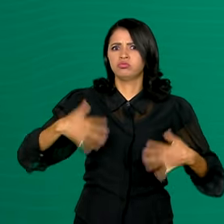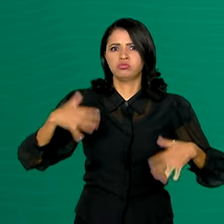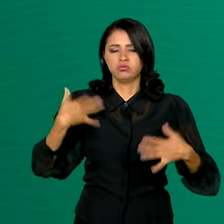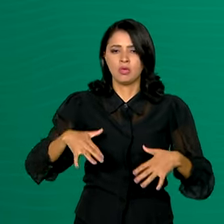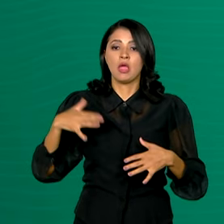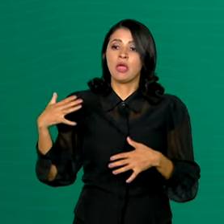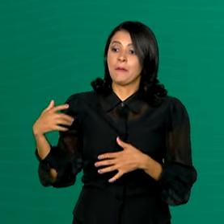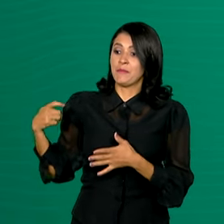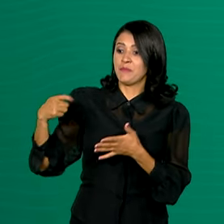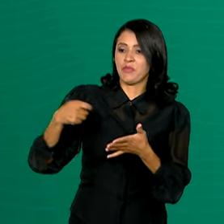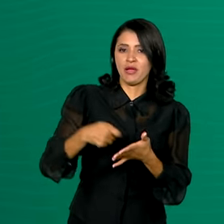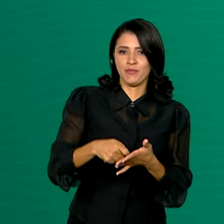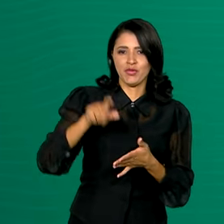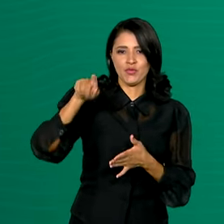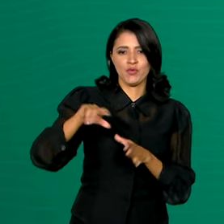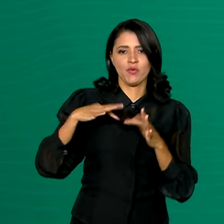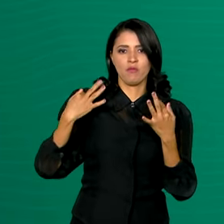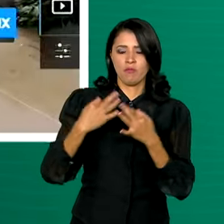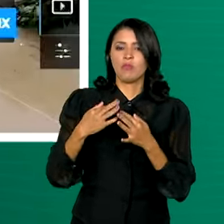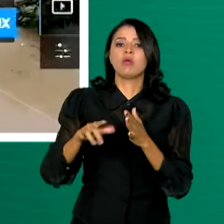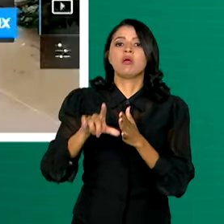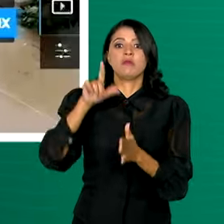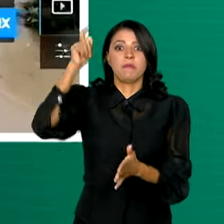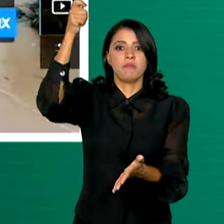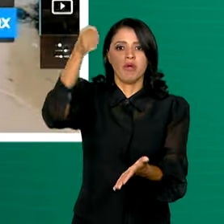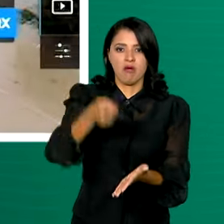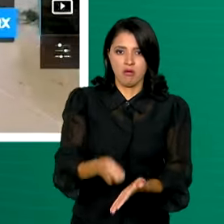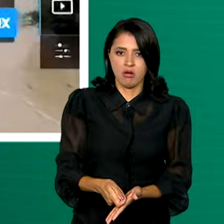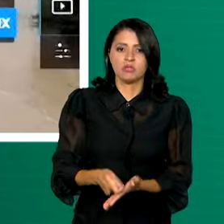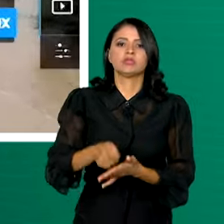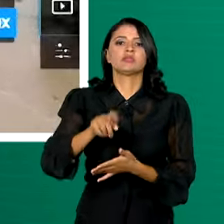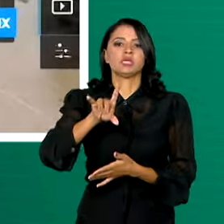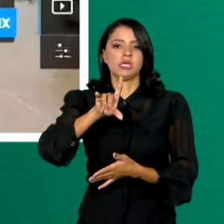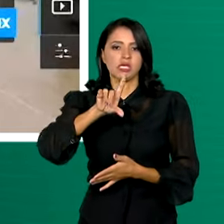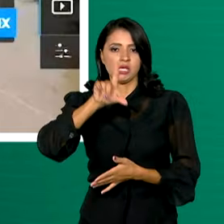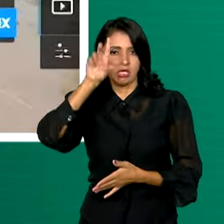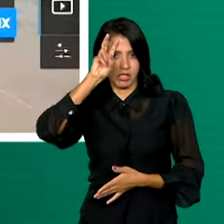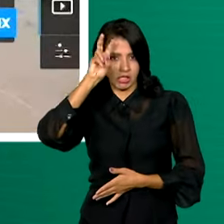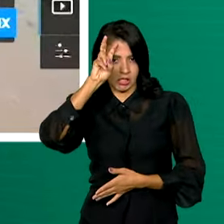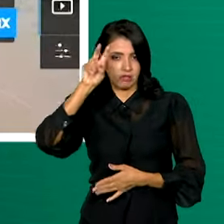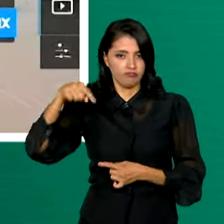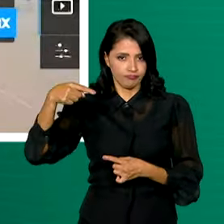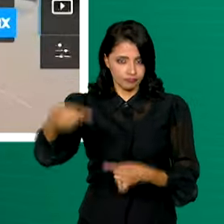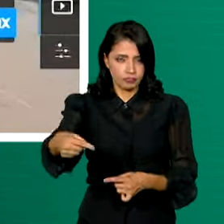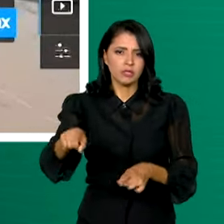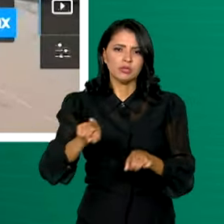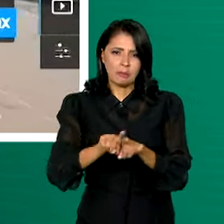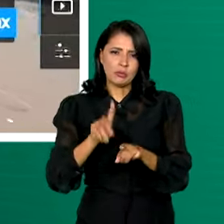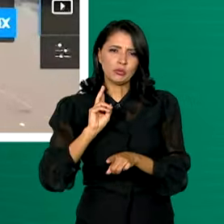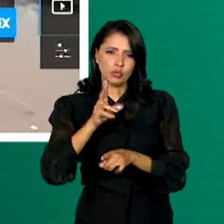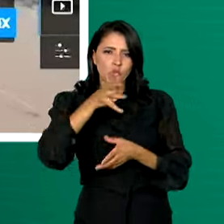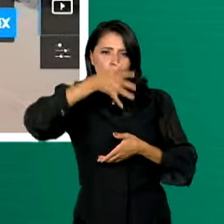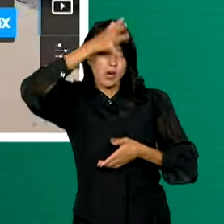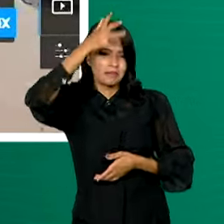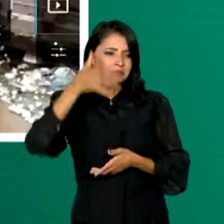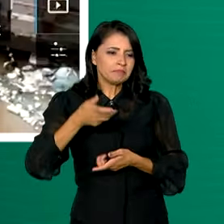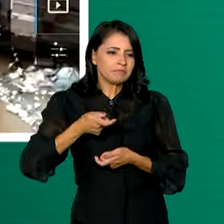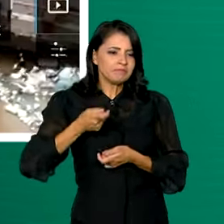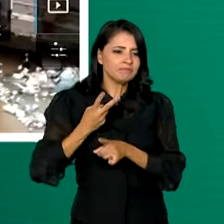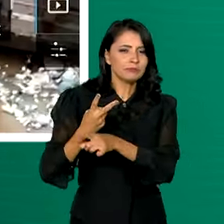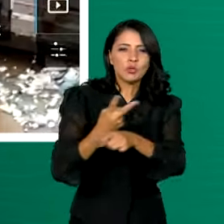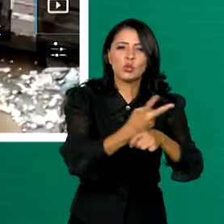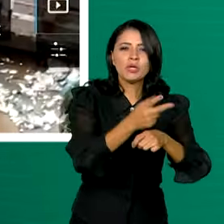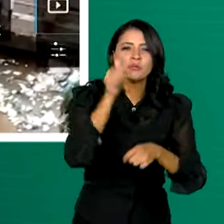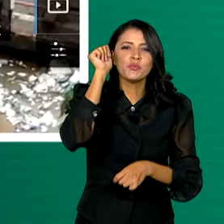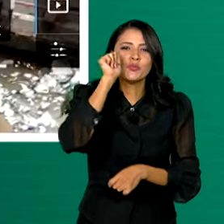foi antecipado para a próxima quinta-feira. O Corpo de Bombeiros segue nas buscas por uma mulher que desapareceu